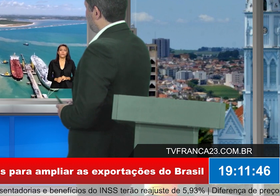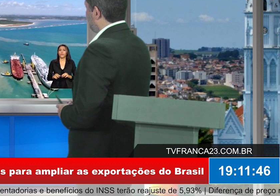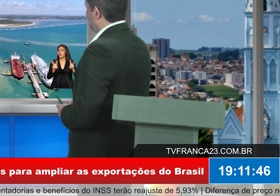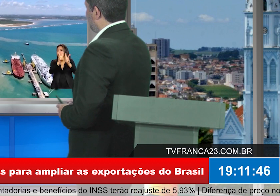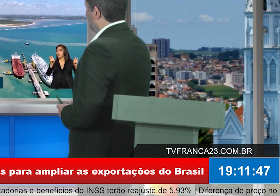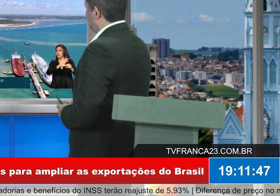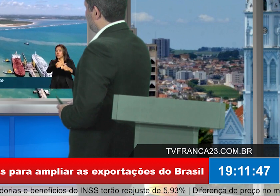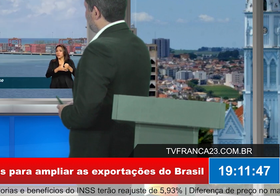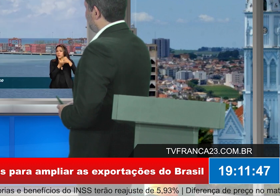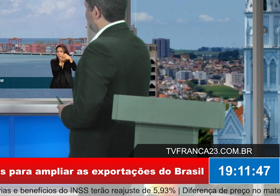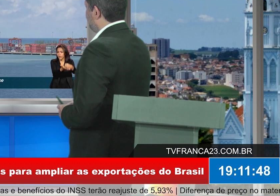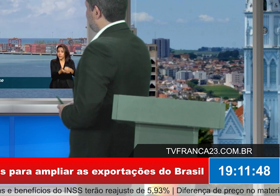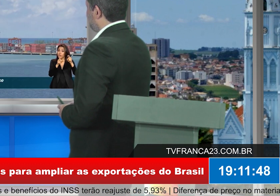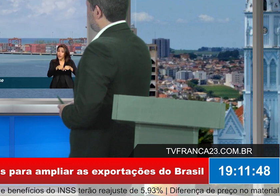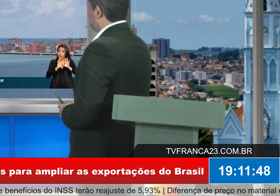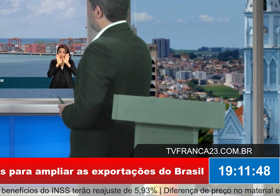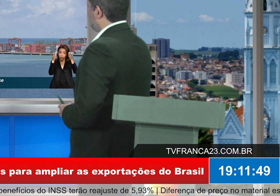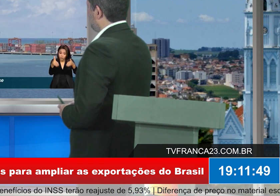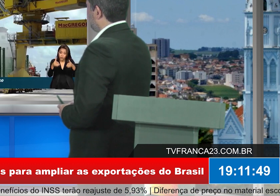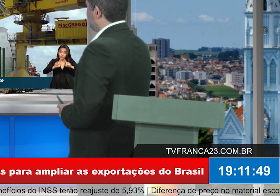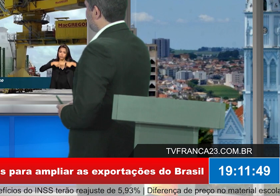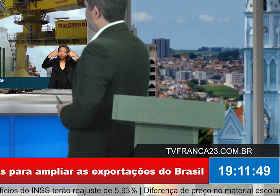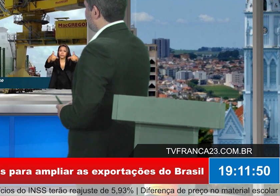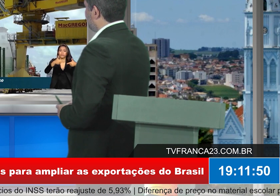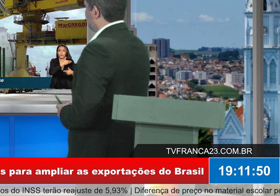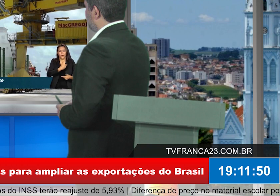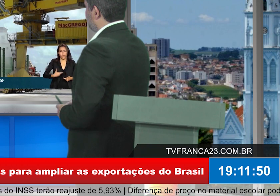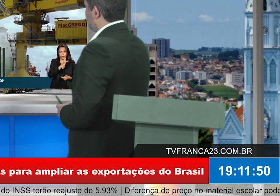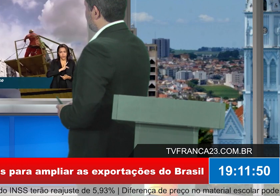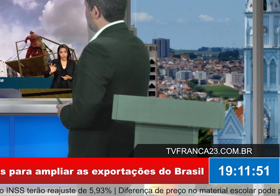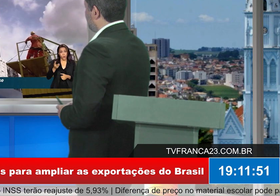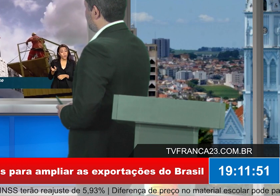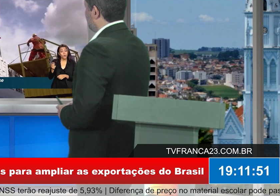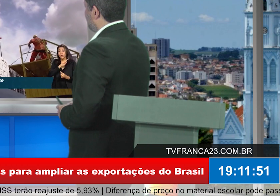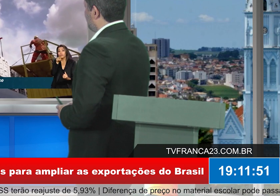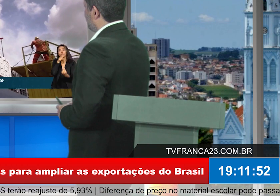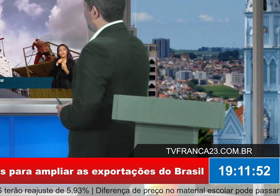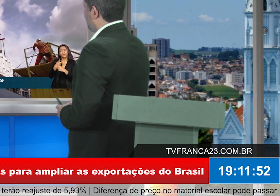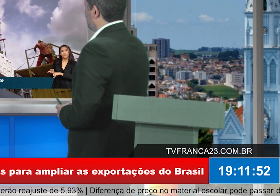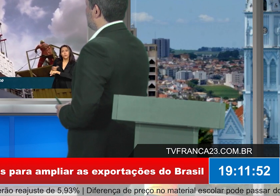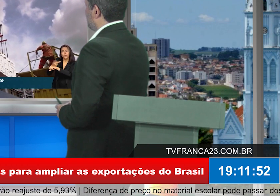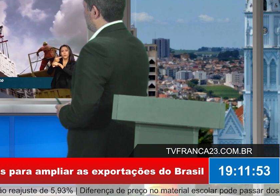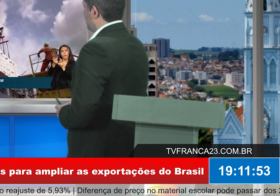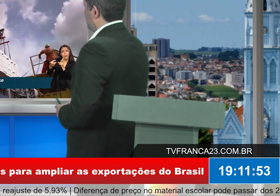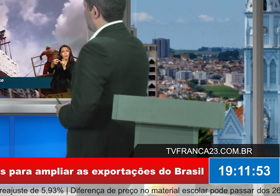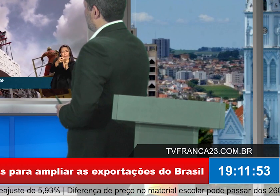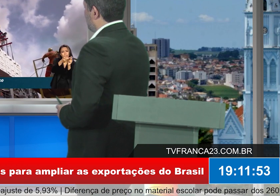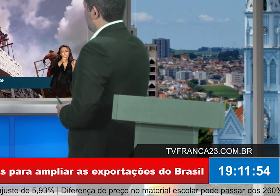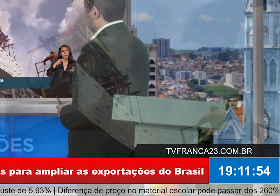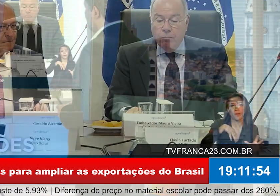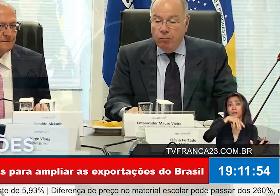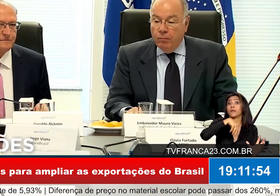sustentabilidade estará no centro das ações do Governo Federal na busca por novos mercados internacionais para os produtos